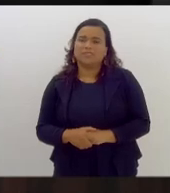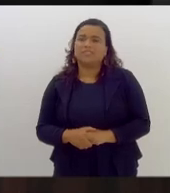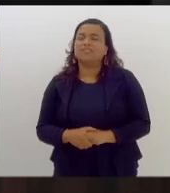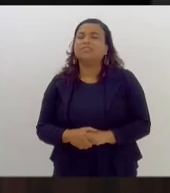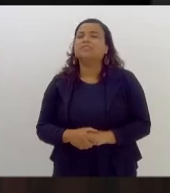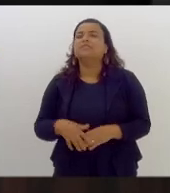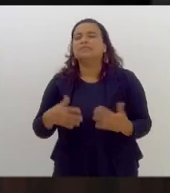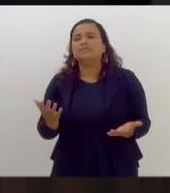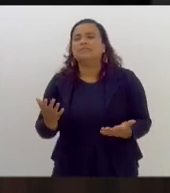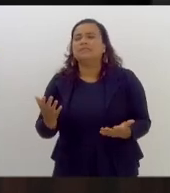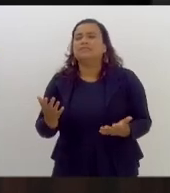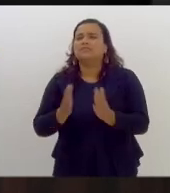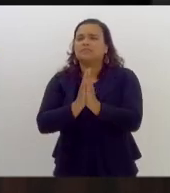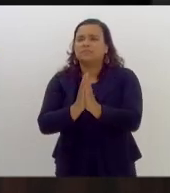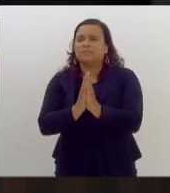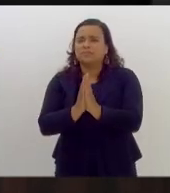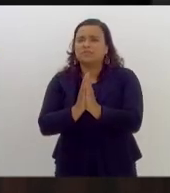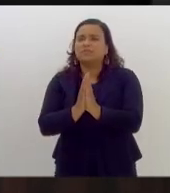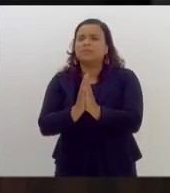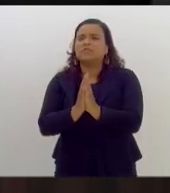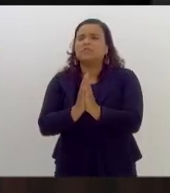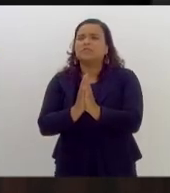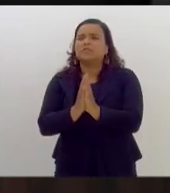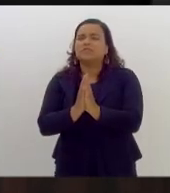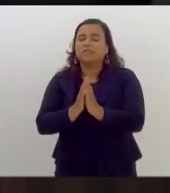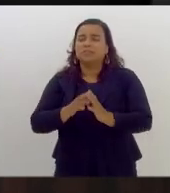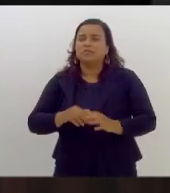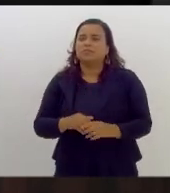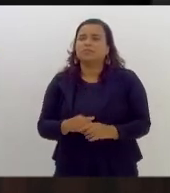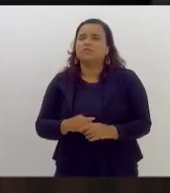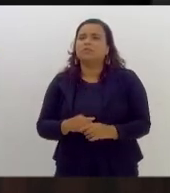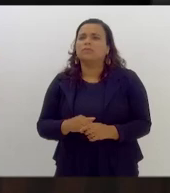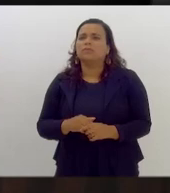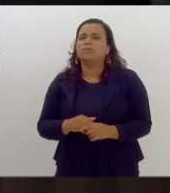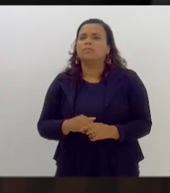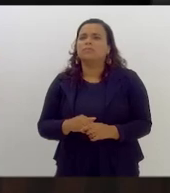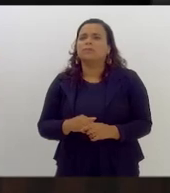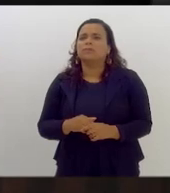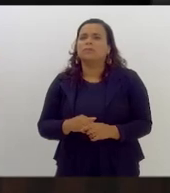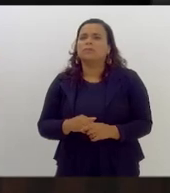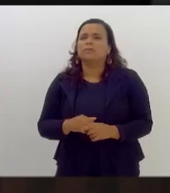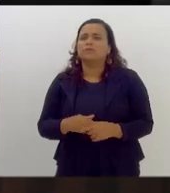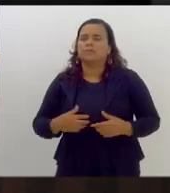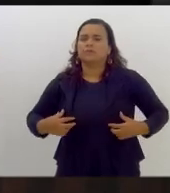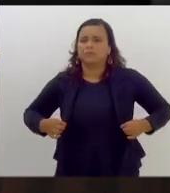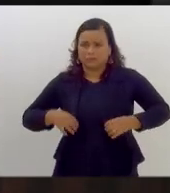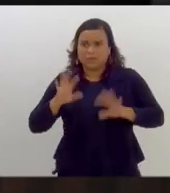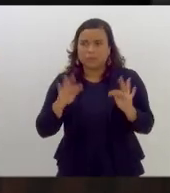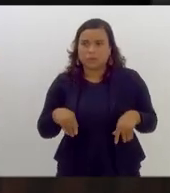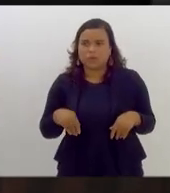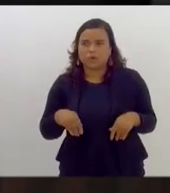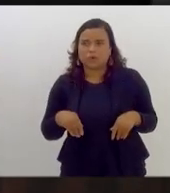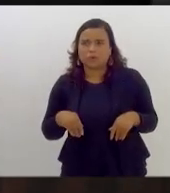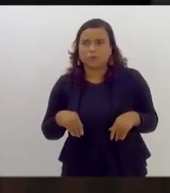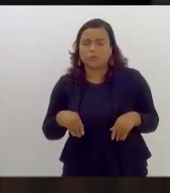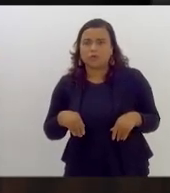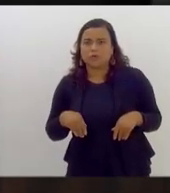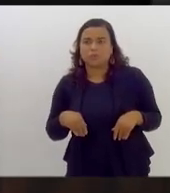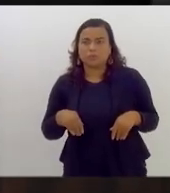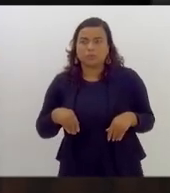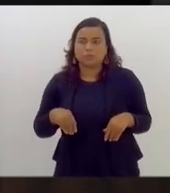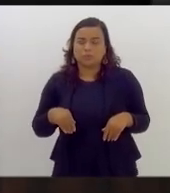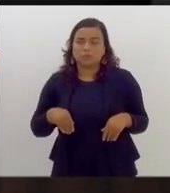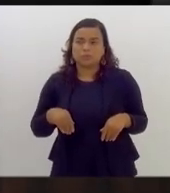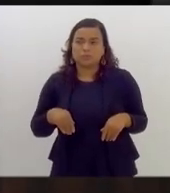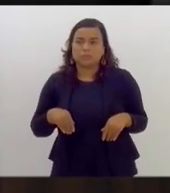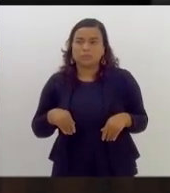Xará, apagou. Presidente. Ok. Abraço. Terminou, André?